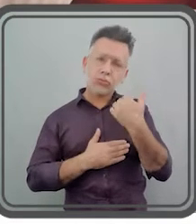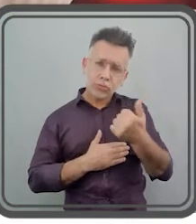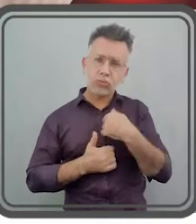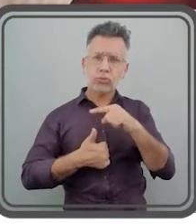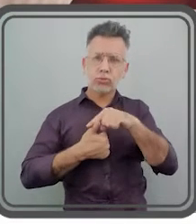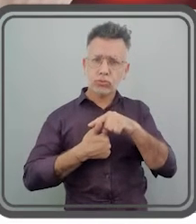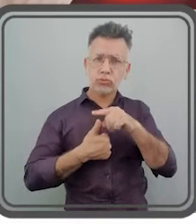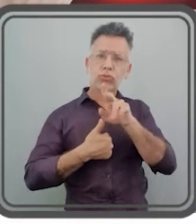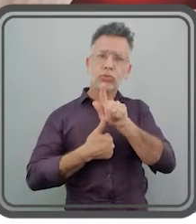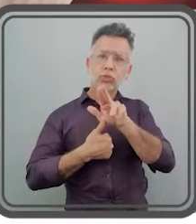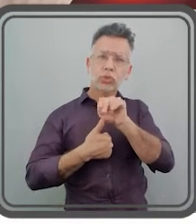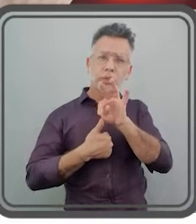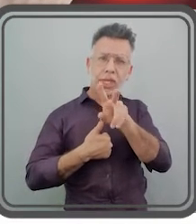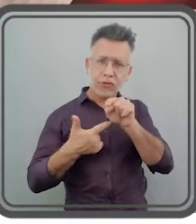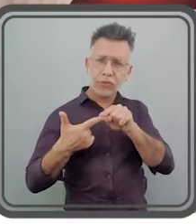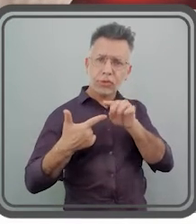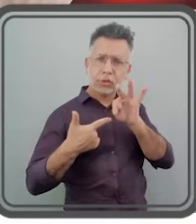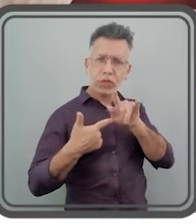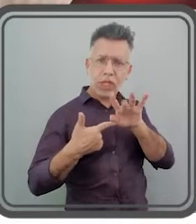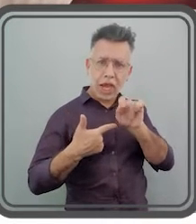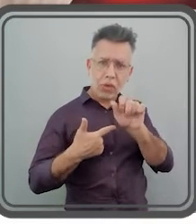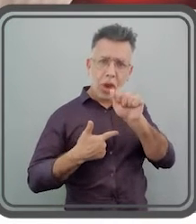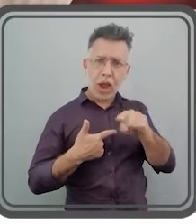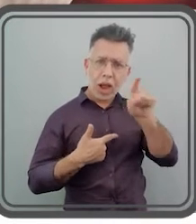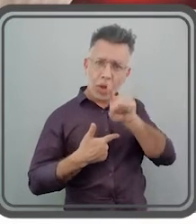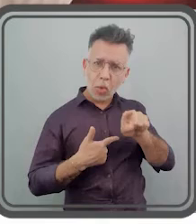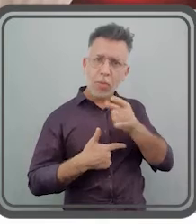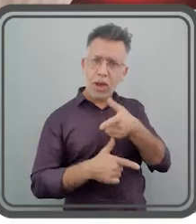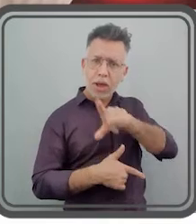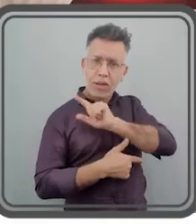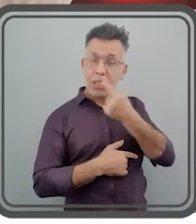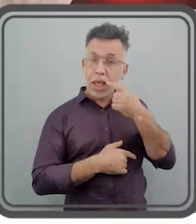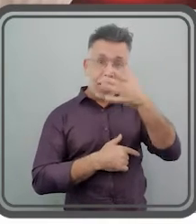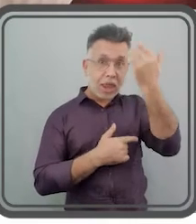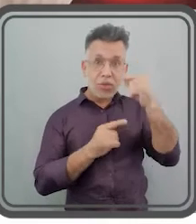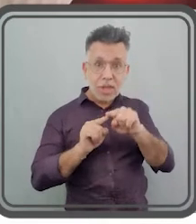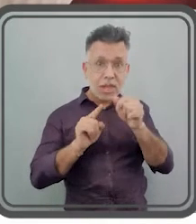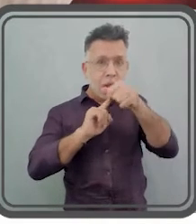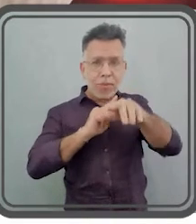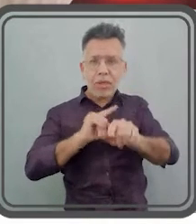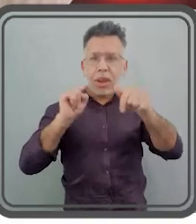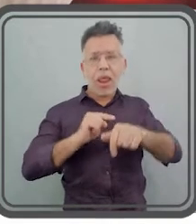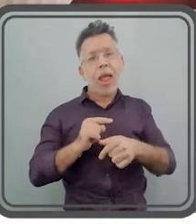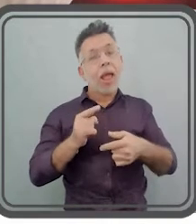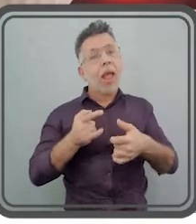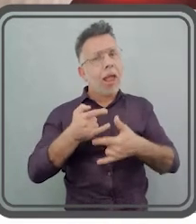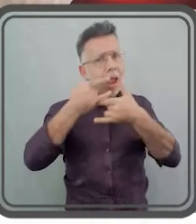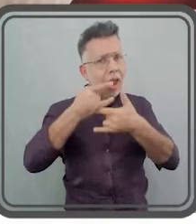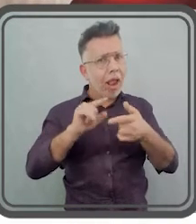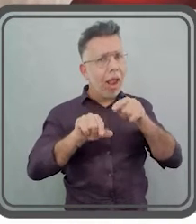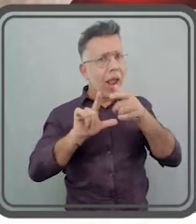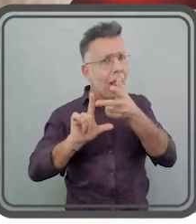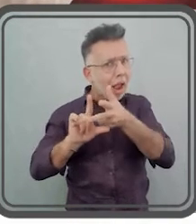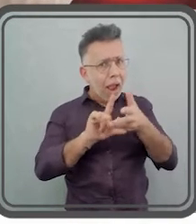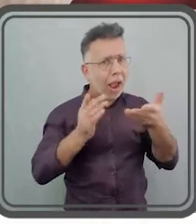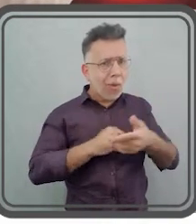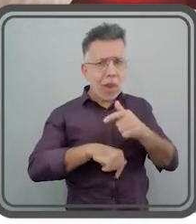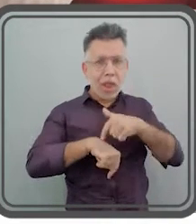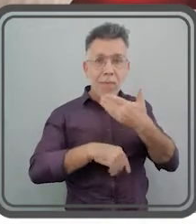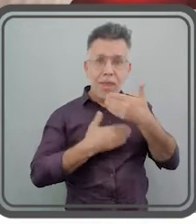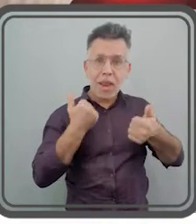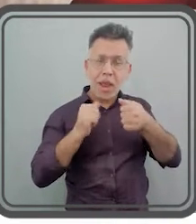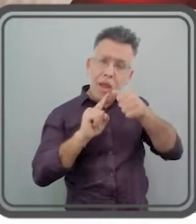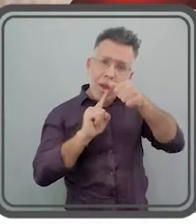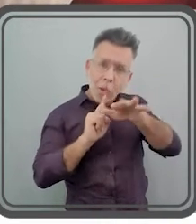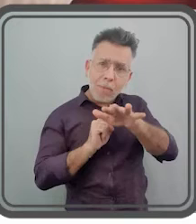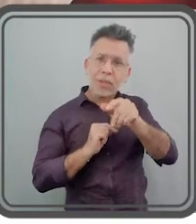marcar marca o Gustavo também vai poder monitorar todas as perguntas aqui no Linkedin não esqueçam de compartilhar a laje agora melhor momento para você fazer isso